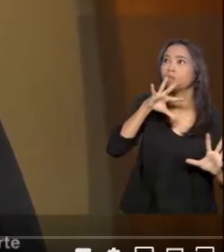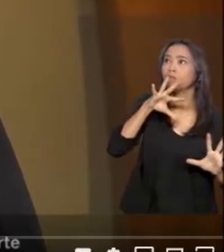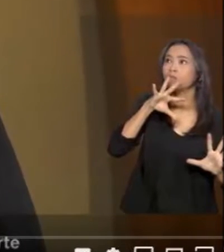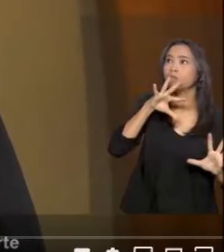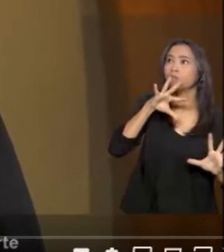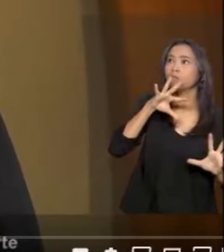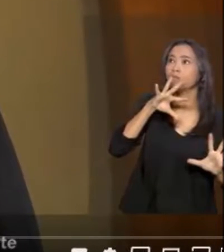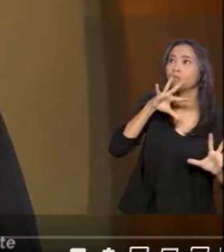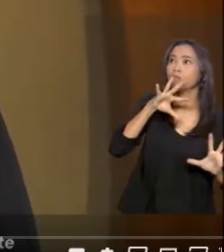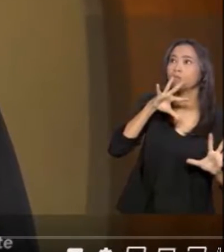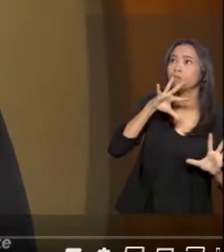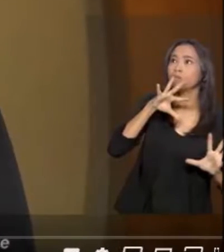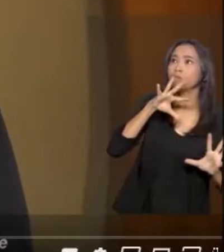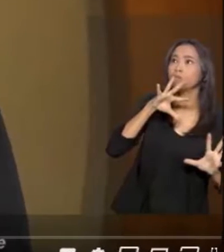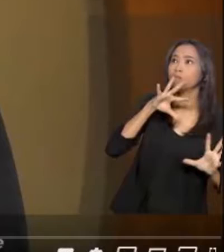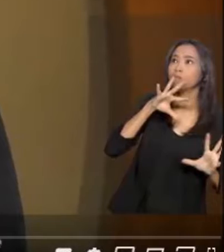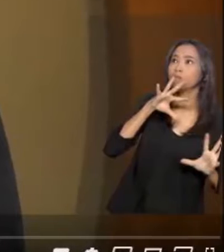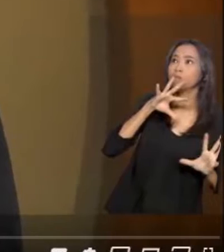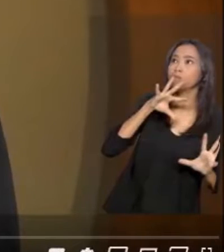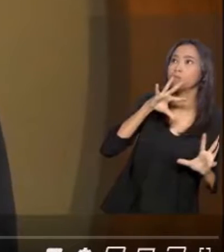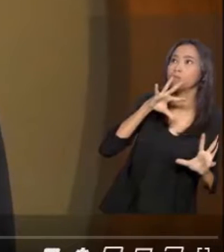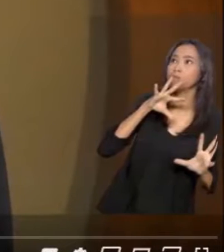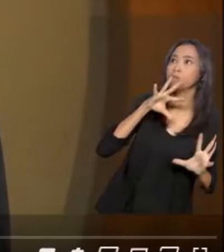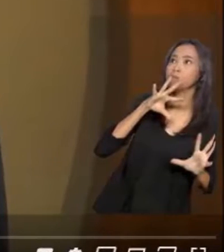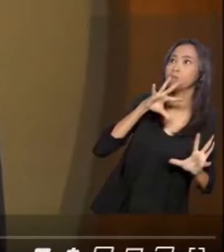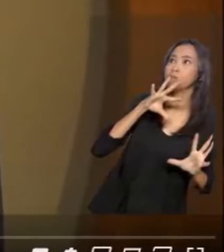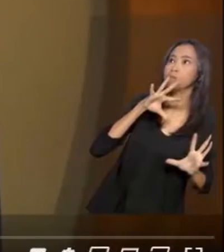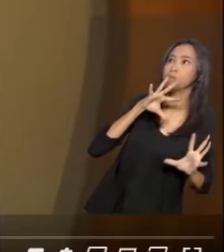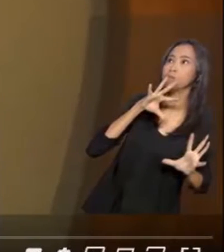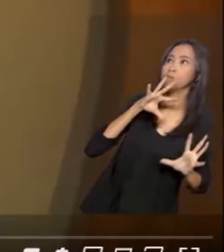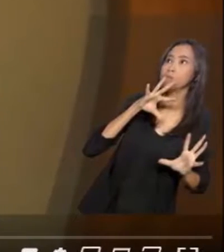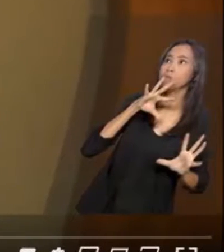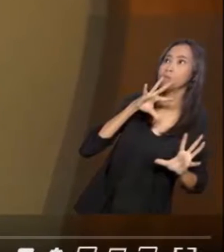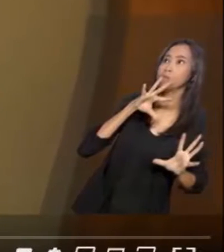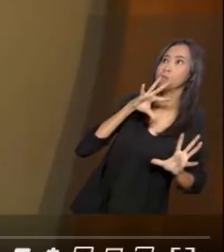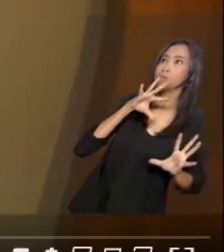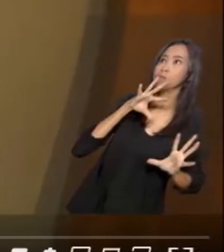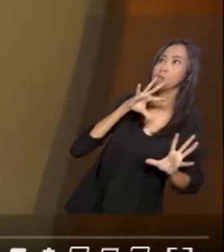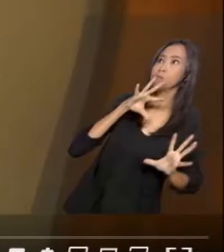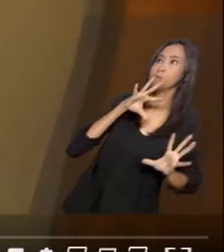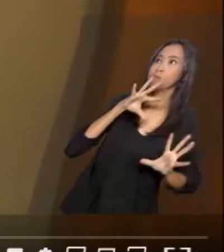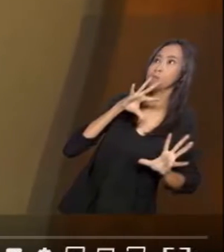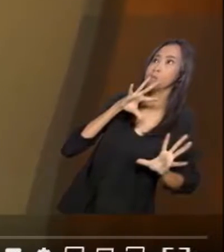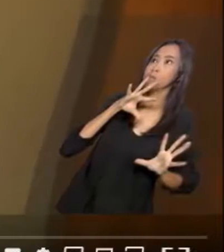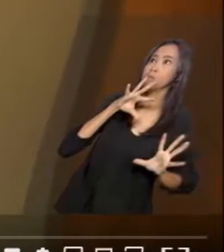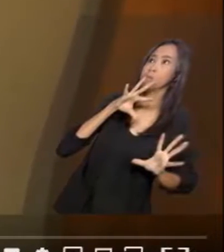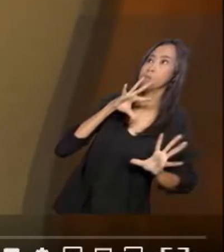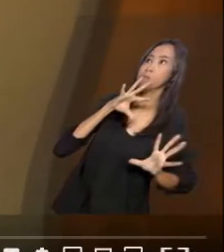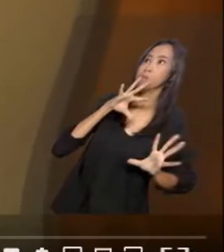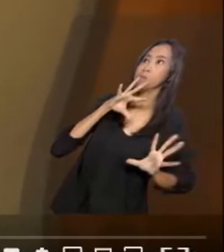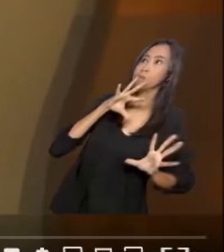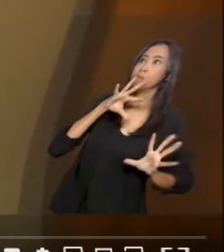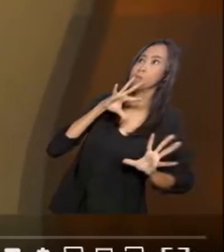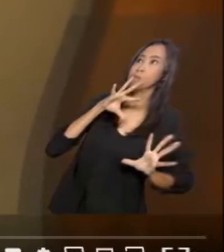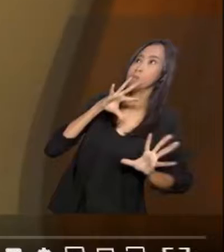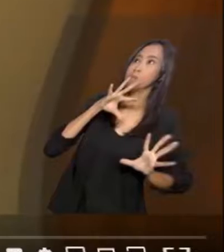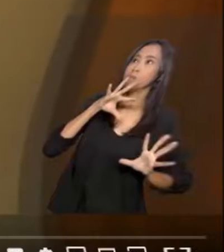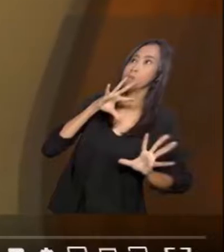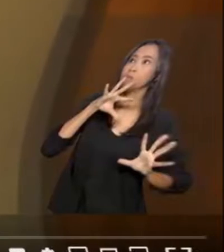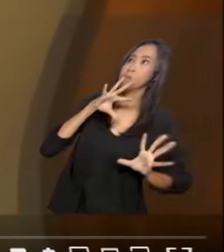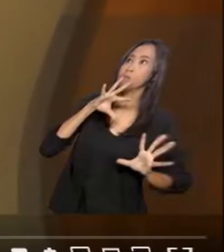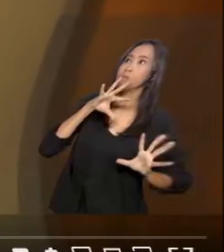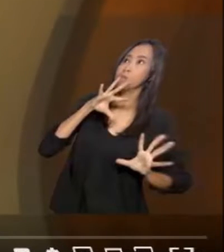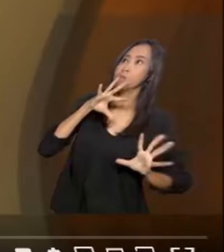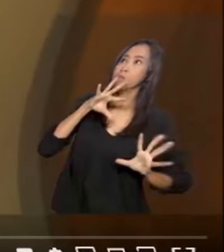E isso não pode servir de pretexto para possíveis sanções internacionais. O Brasil continuará sendo, como foi até